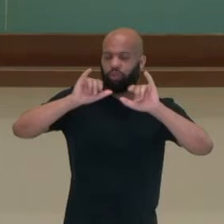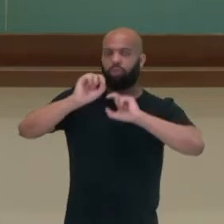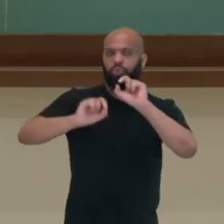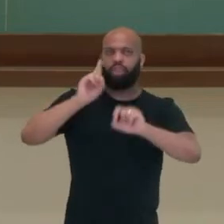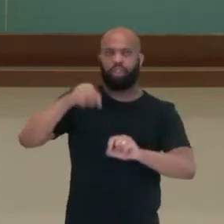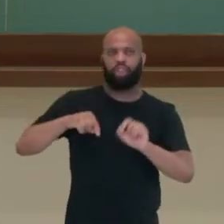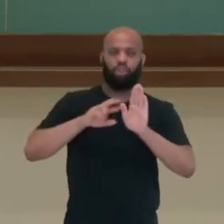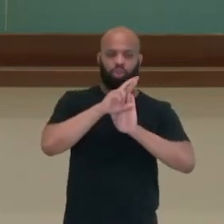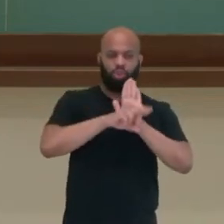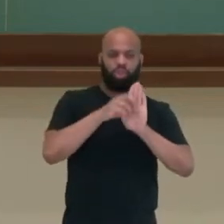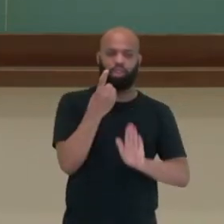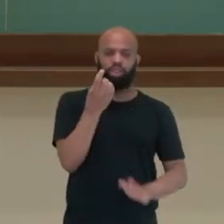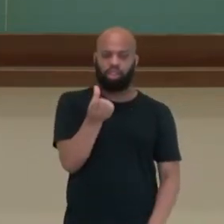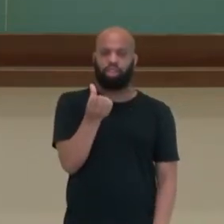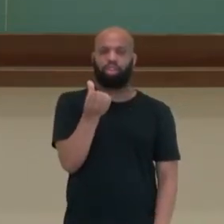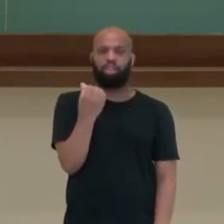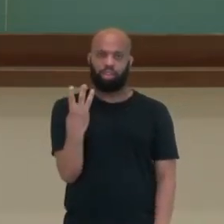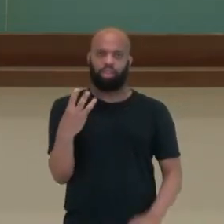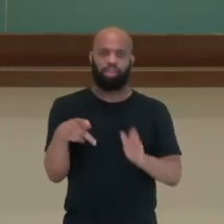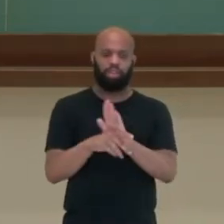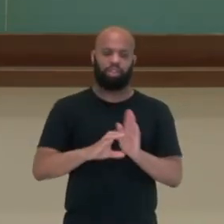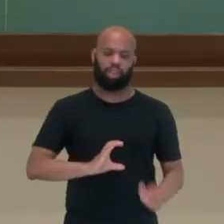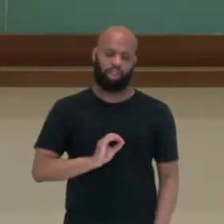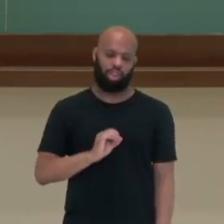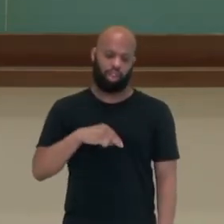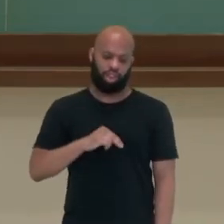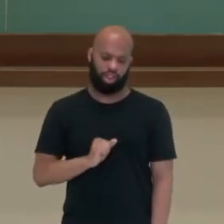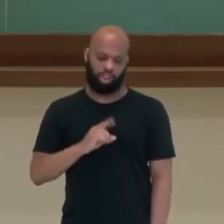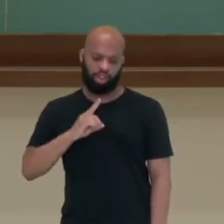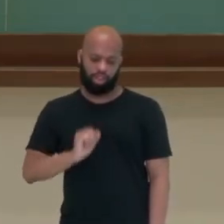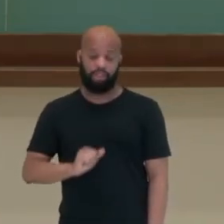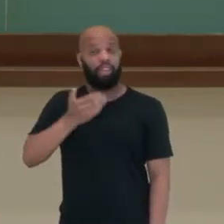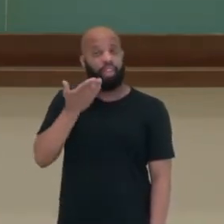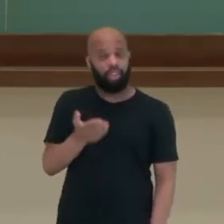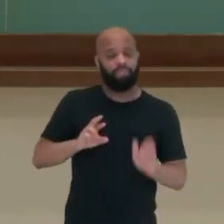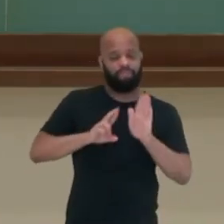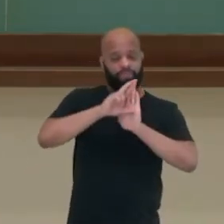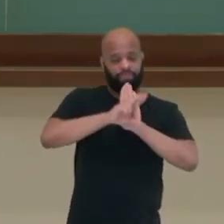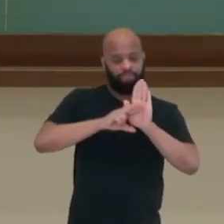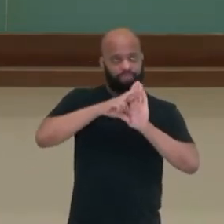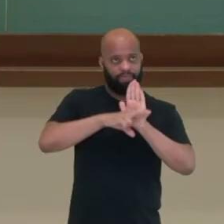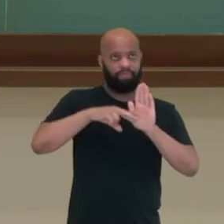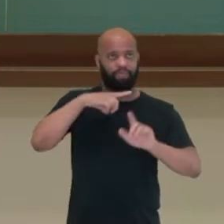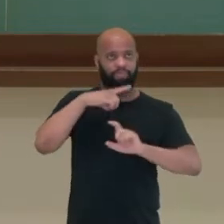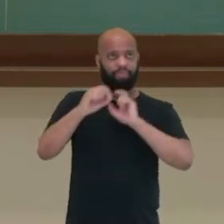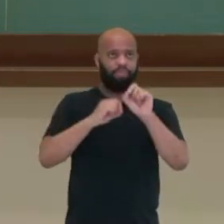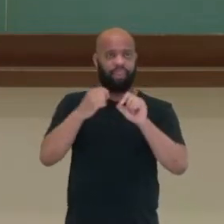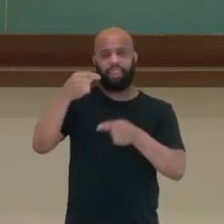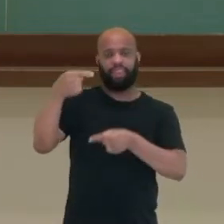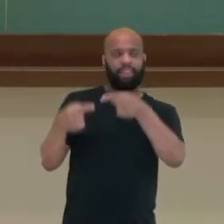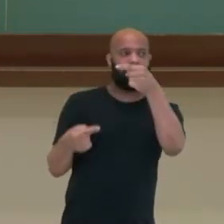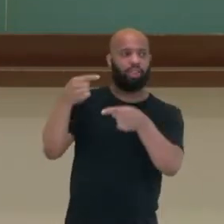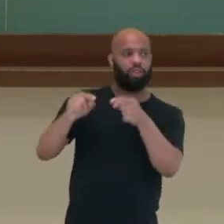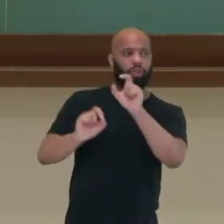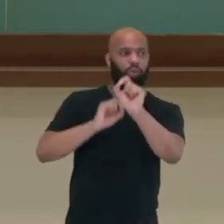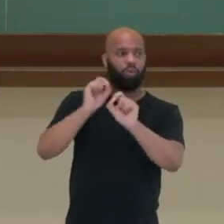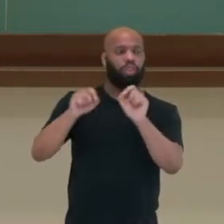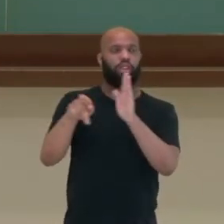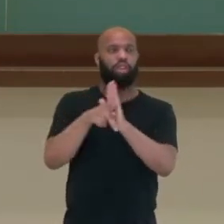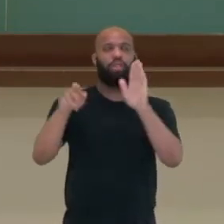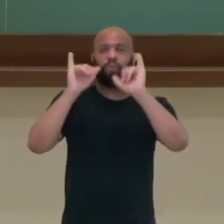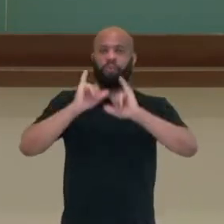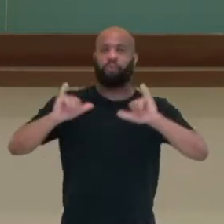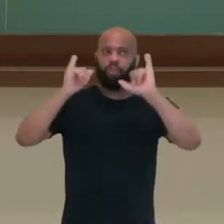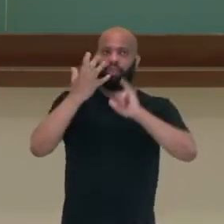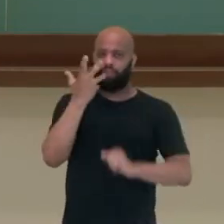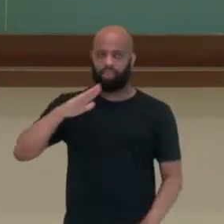resolução 163 do CONANDA. Essa resolução, ela versa, ela discute sobre a publicidade